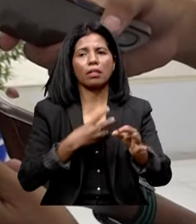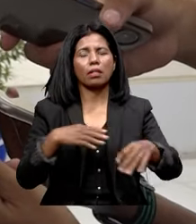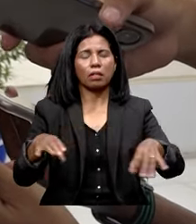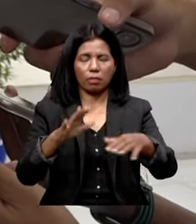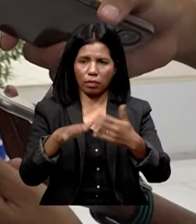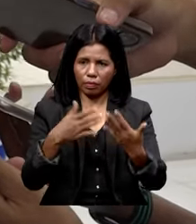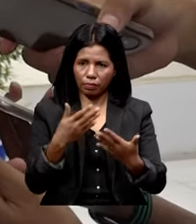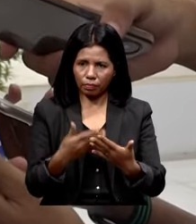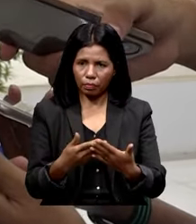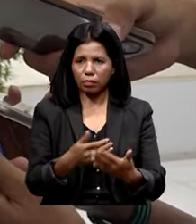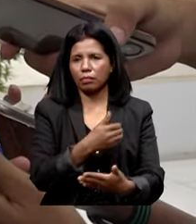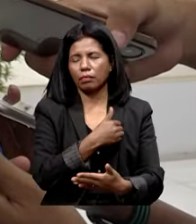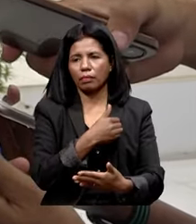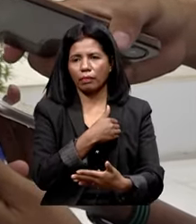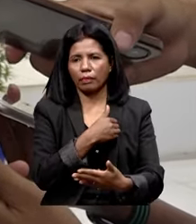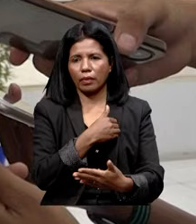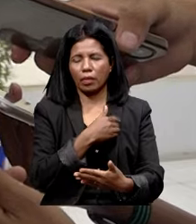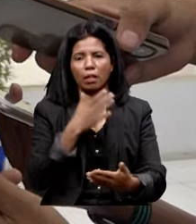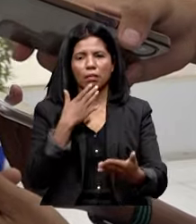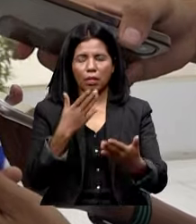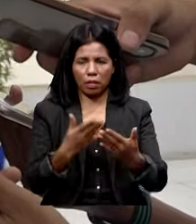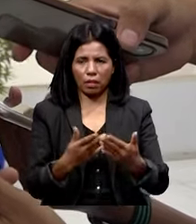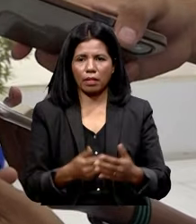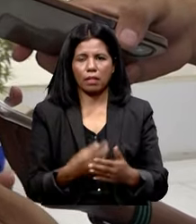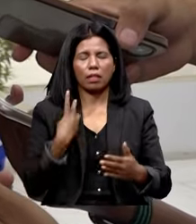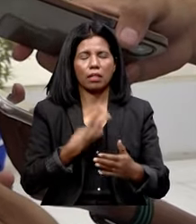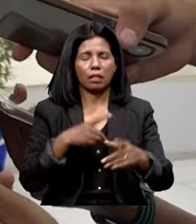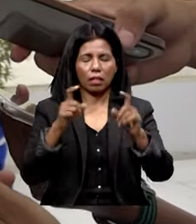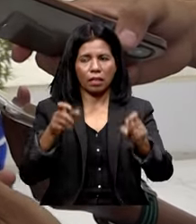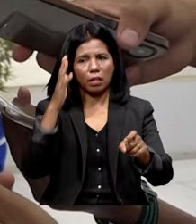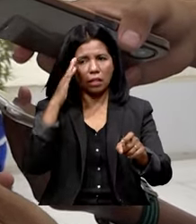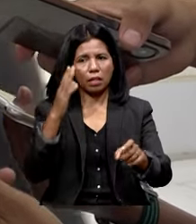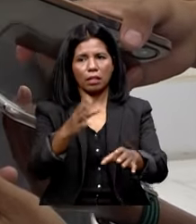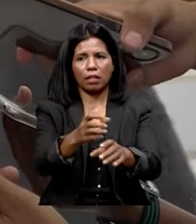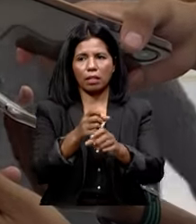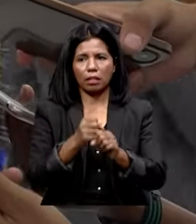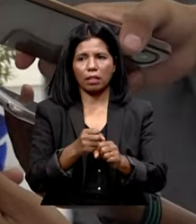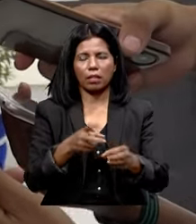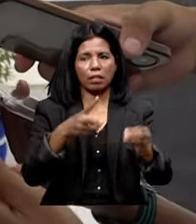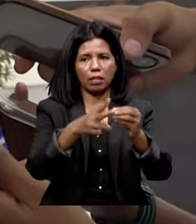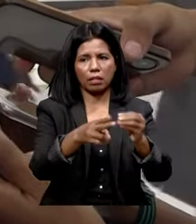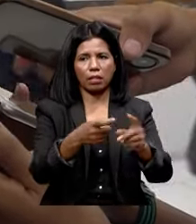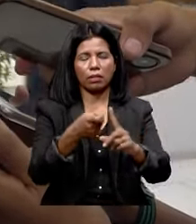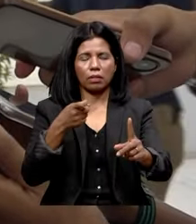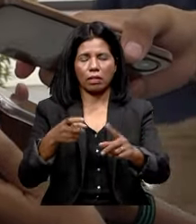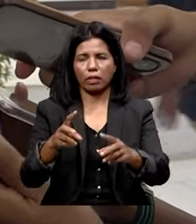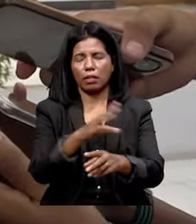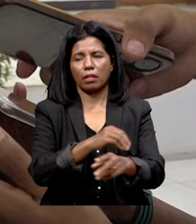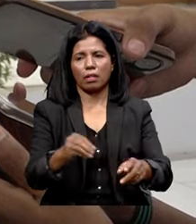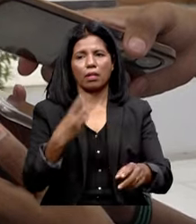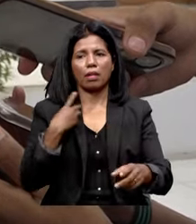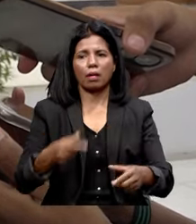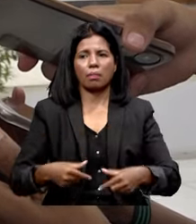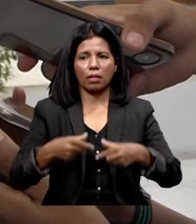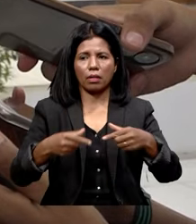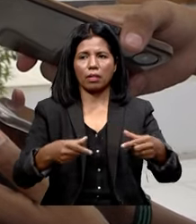ne si dau melhore dia antau ita te si dania ni dara fale subizinyu ita ita te si dana bani dara fale ita ne ma mi forcela